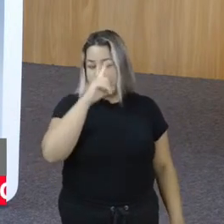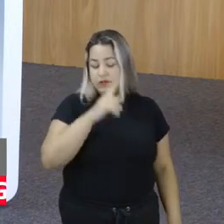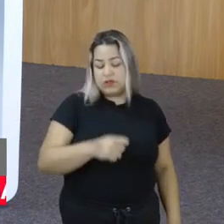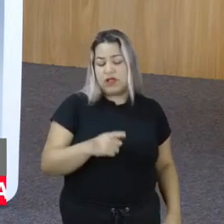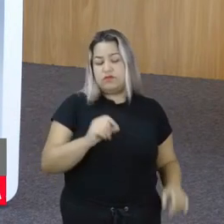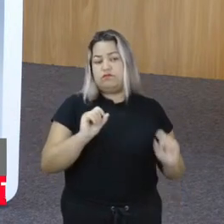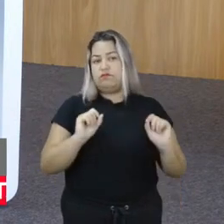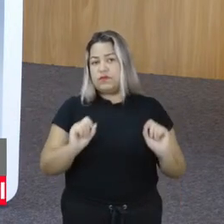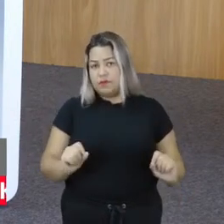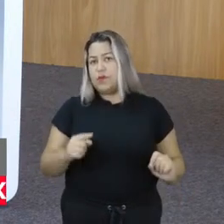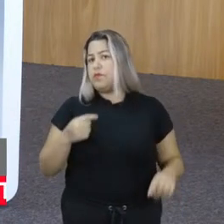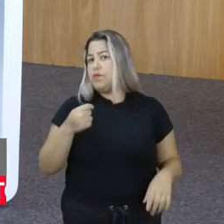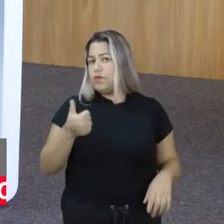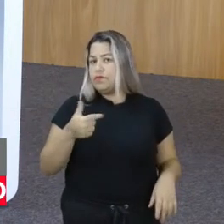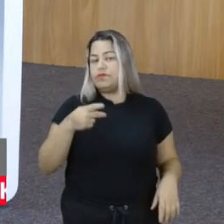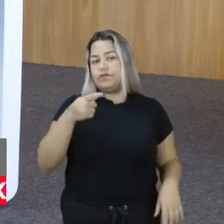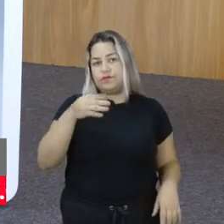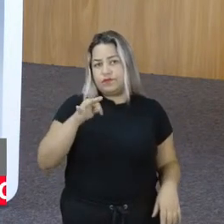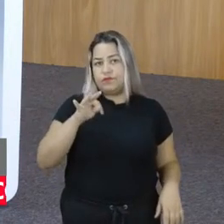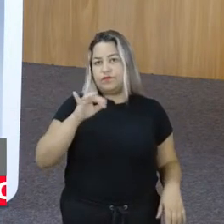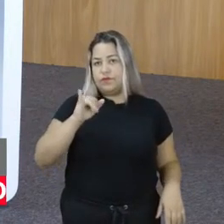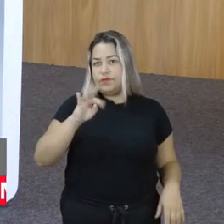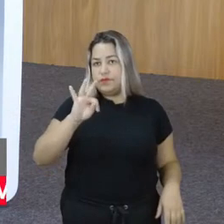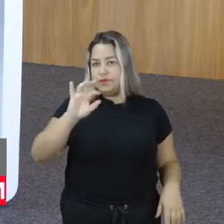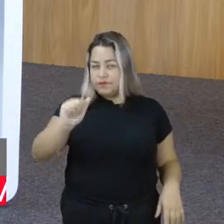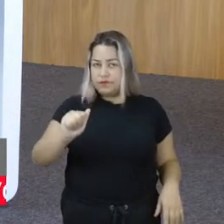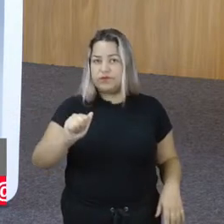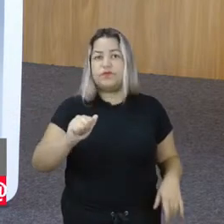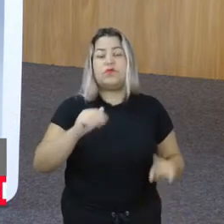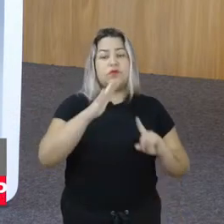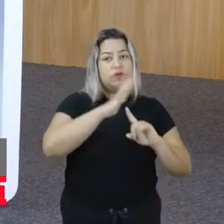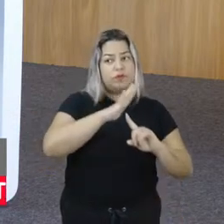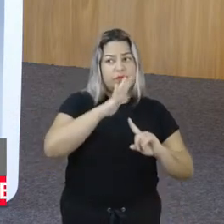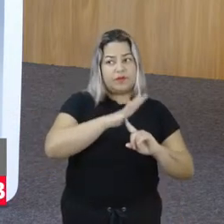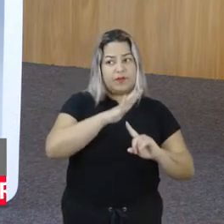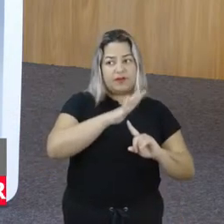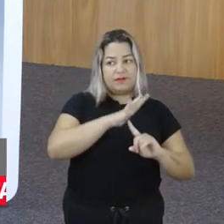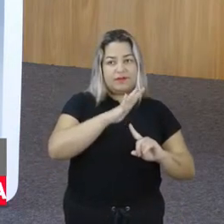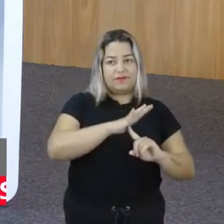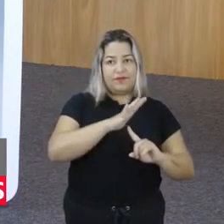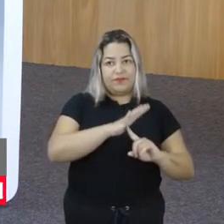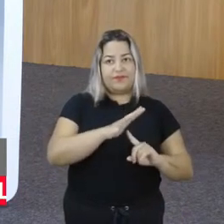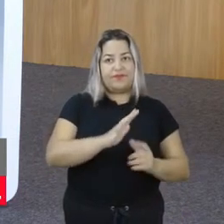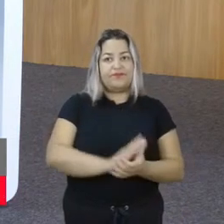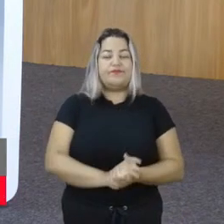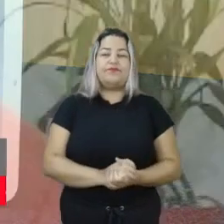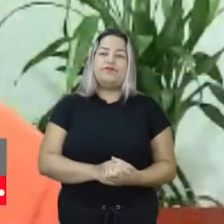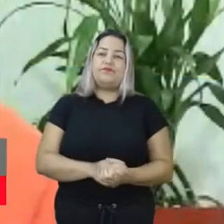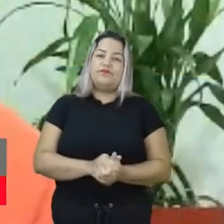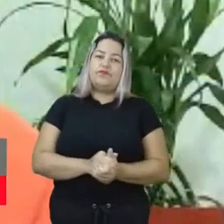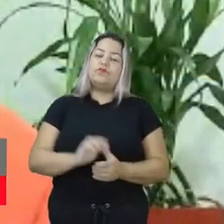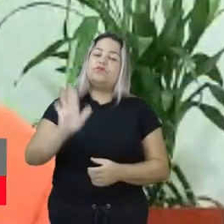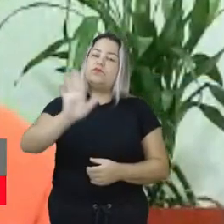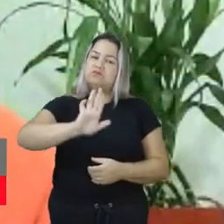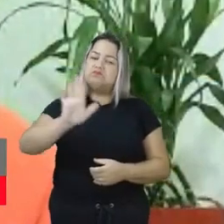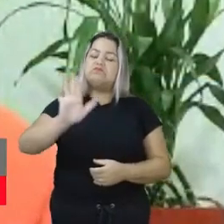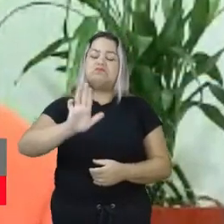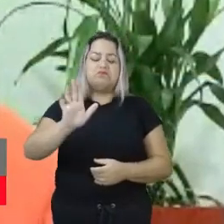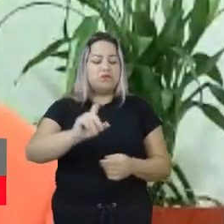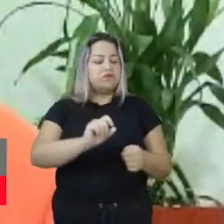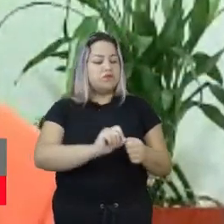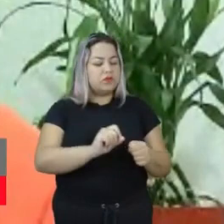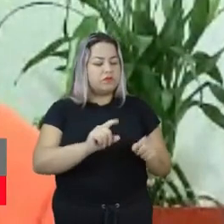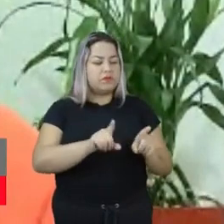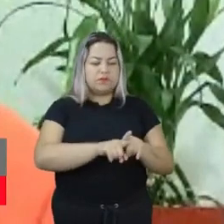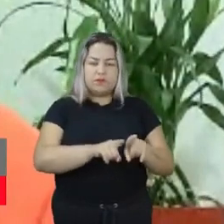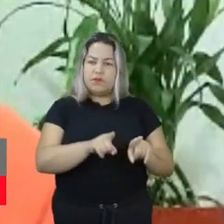pouco do legado dos governos petistas para os paranaenses. Veja bem, Amanda, o Lula trata muito bem o povo do